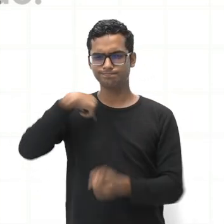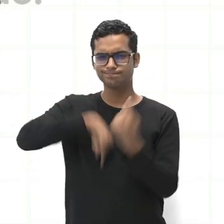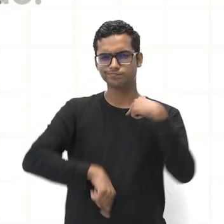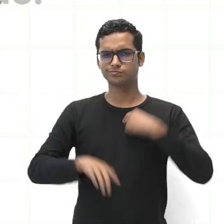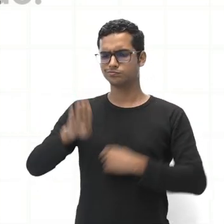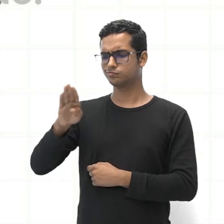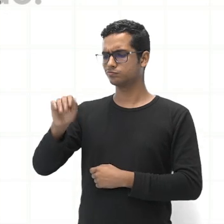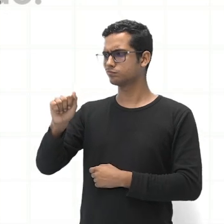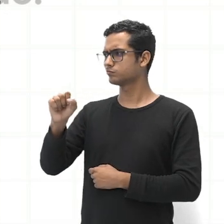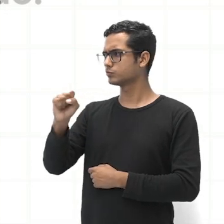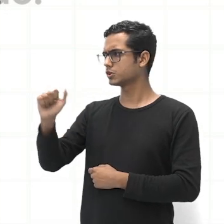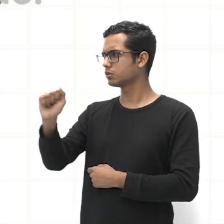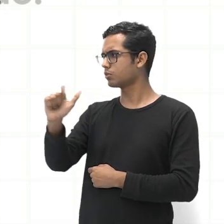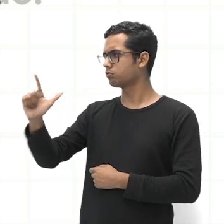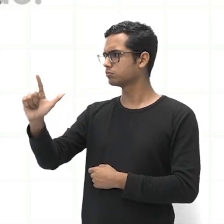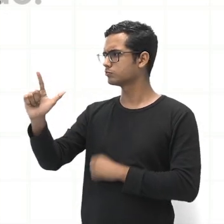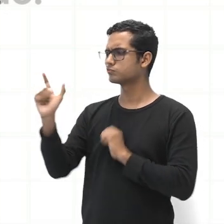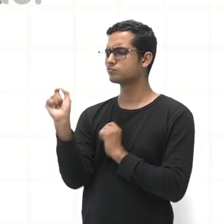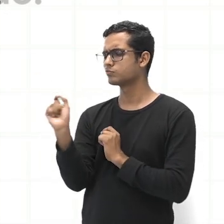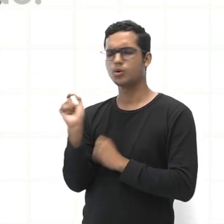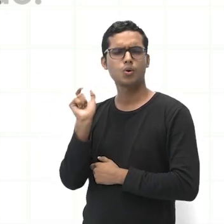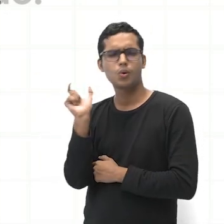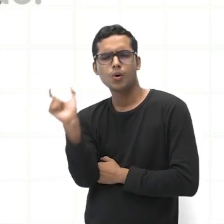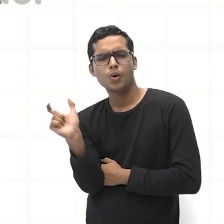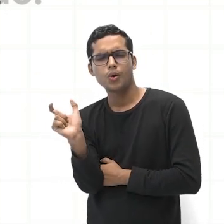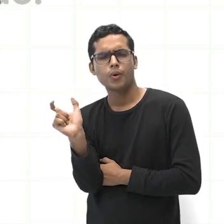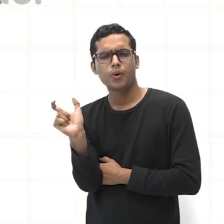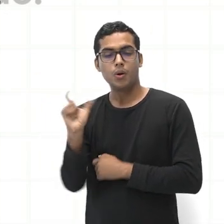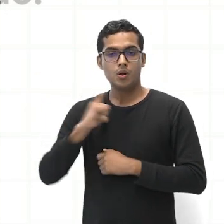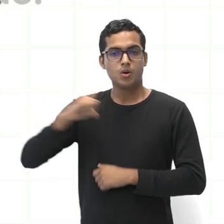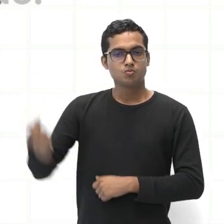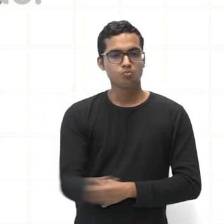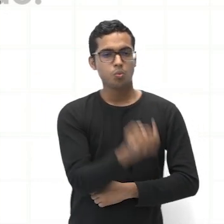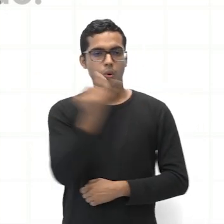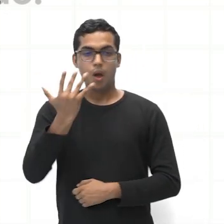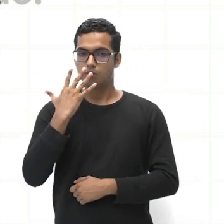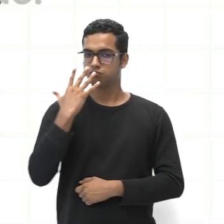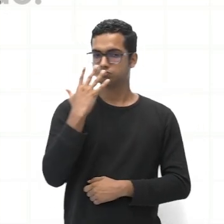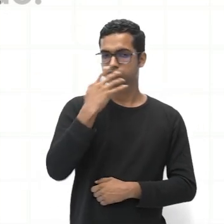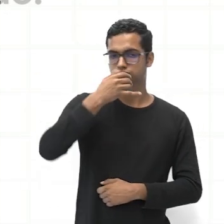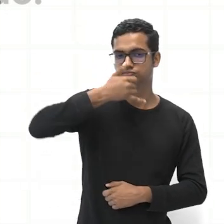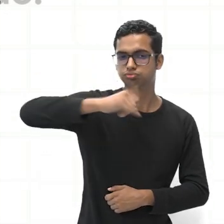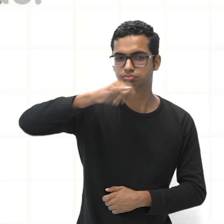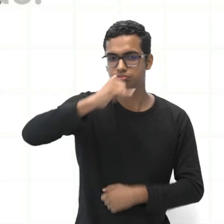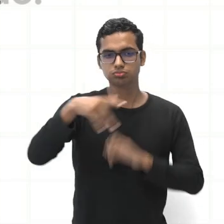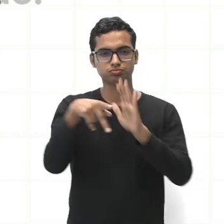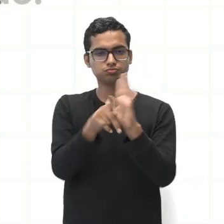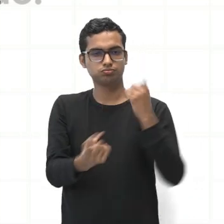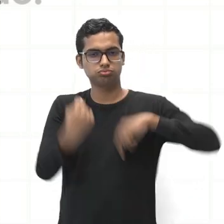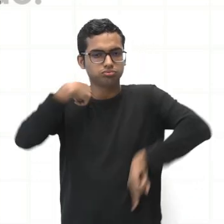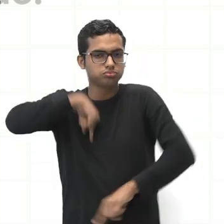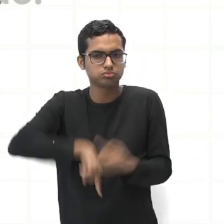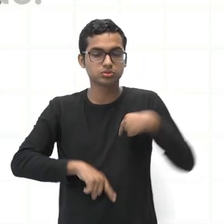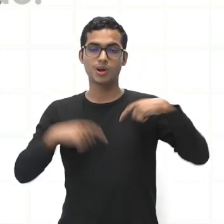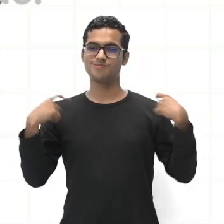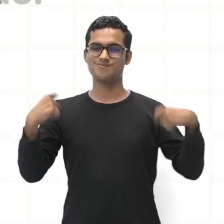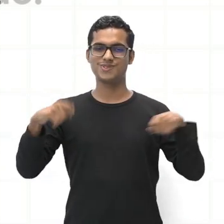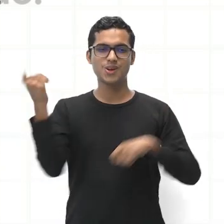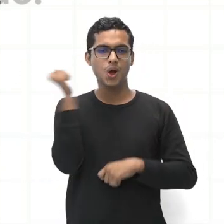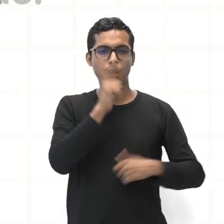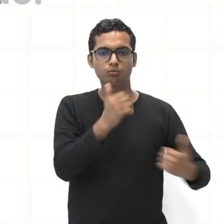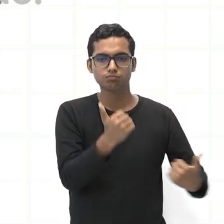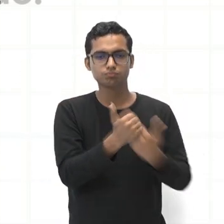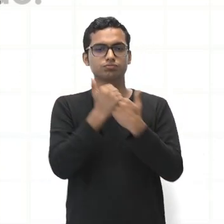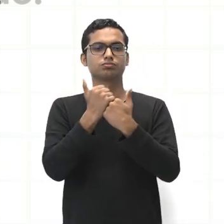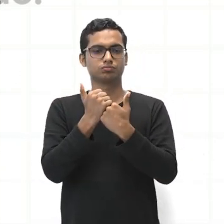metabolismo basal, que é a quantidade de energia. Lembra que no metabolismo